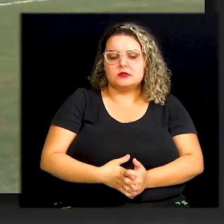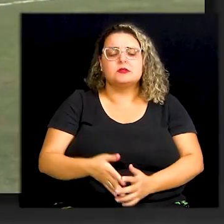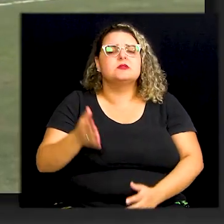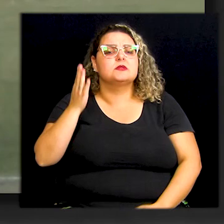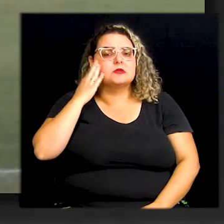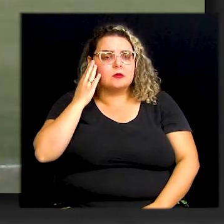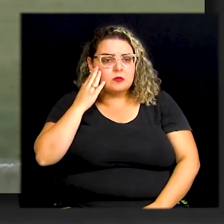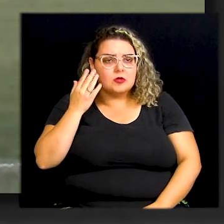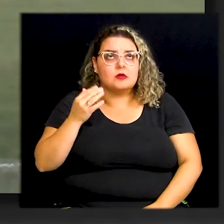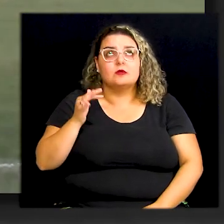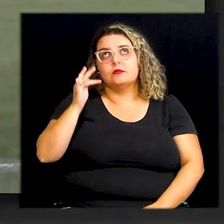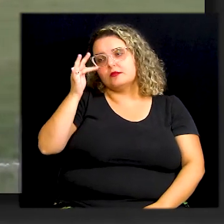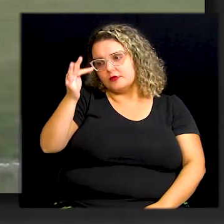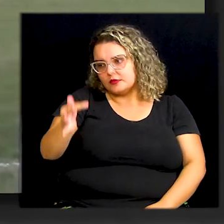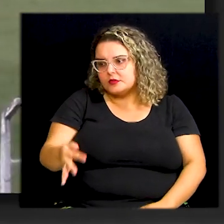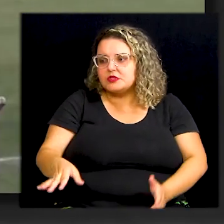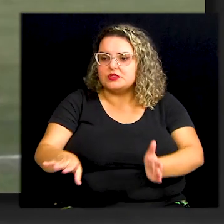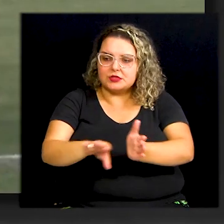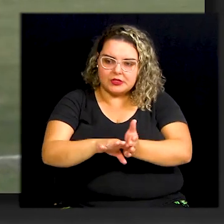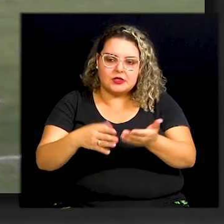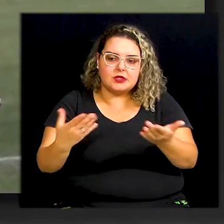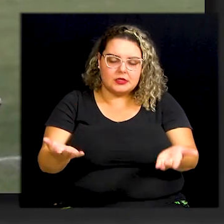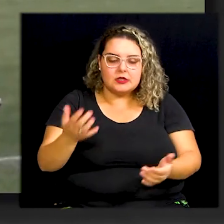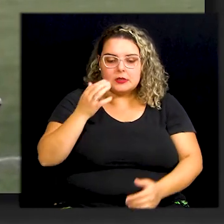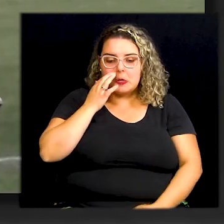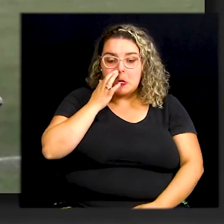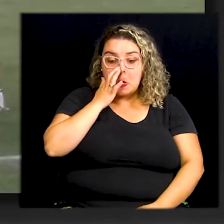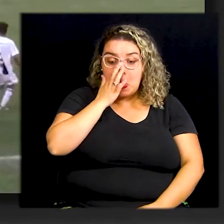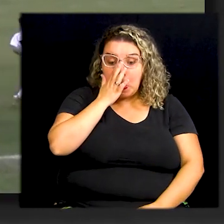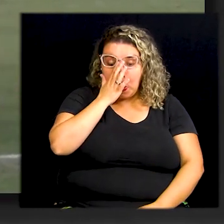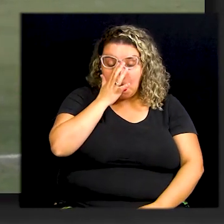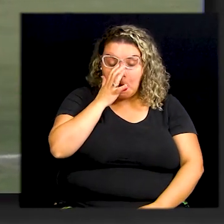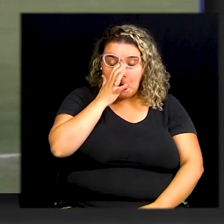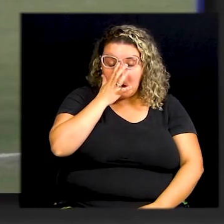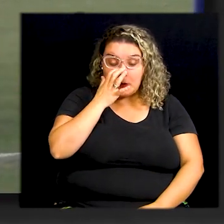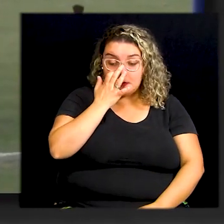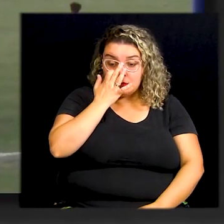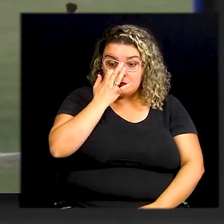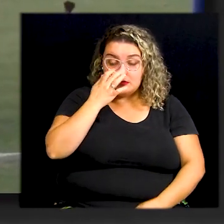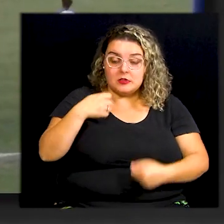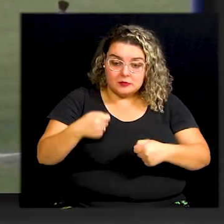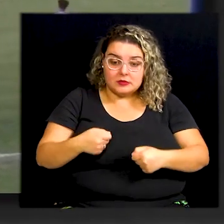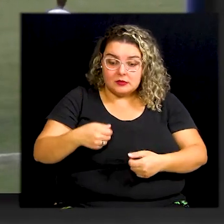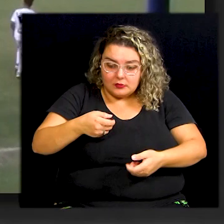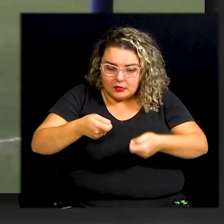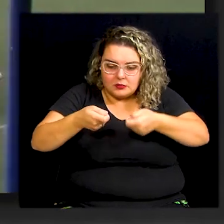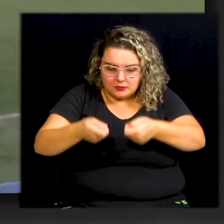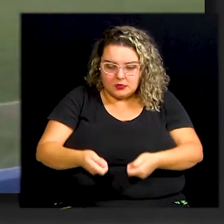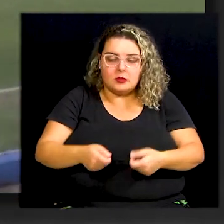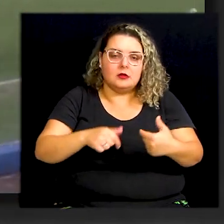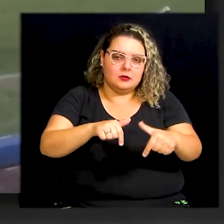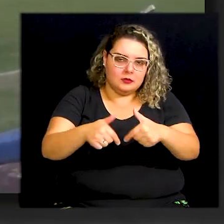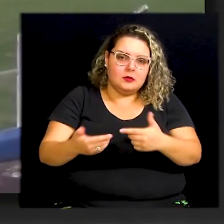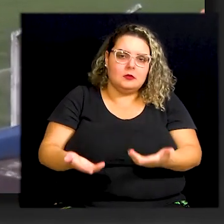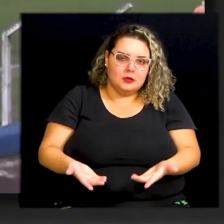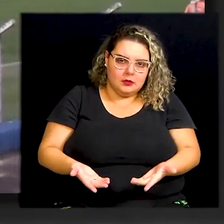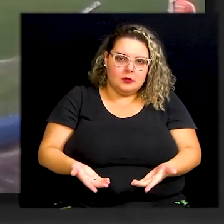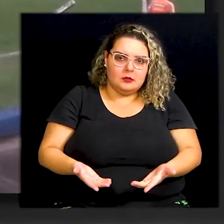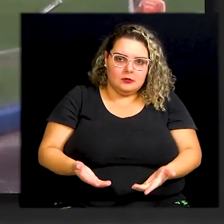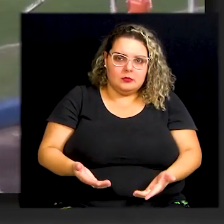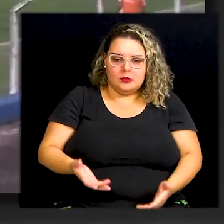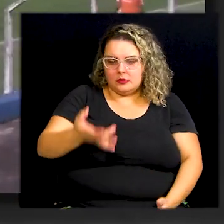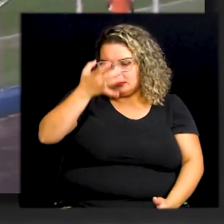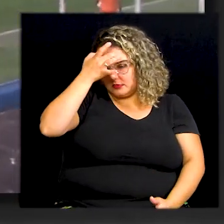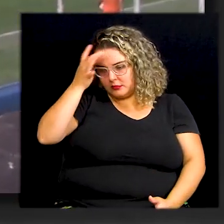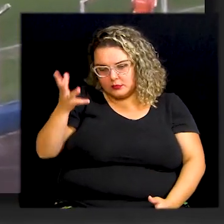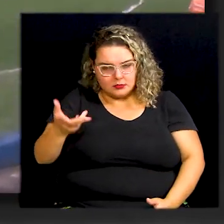que um dia eu chegaria, né? Mas que eu tinha que ter pé no chão, trabalhar, porque